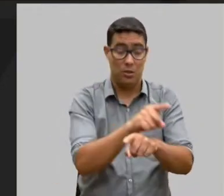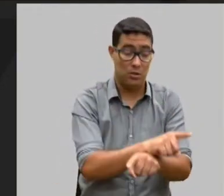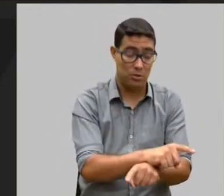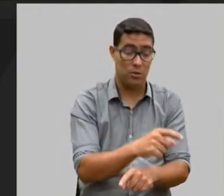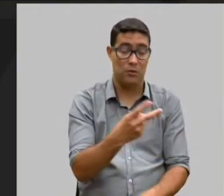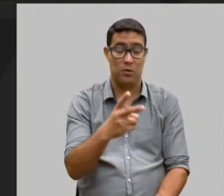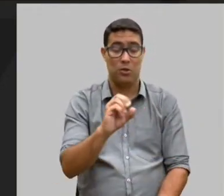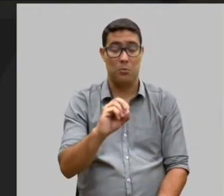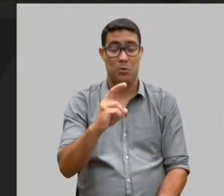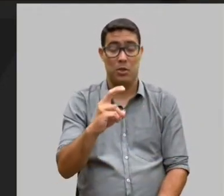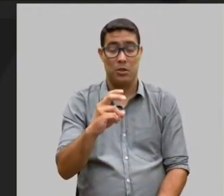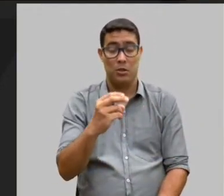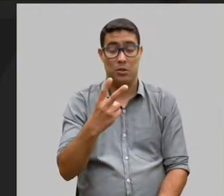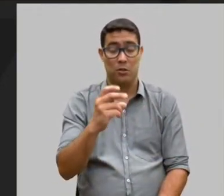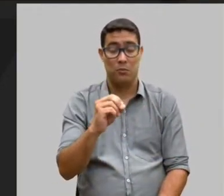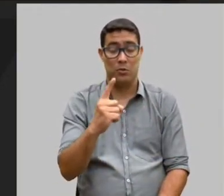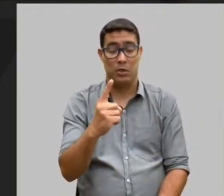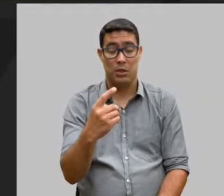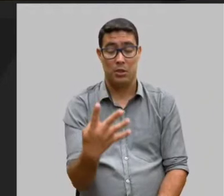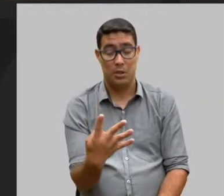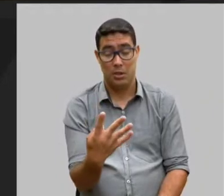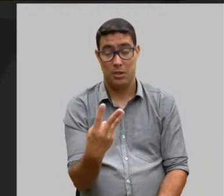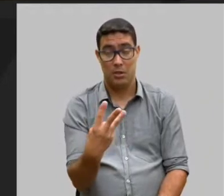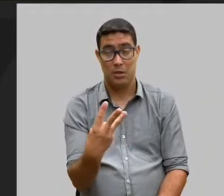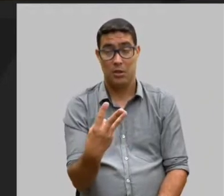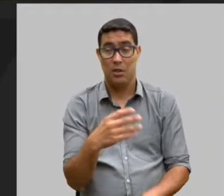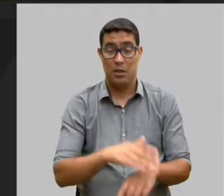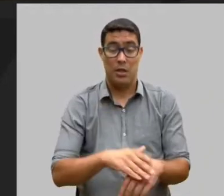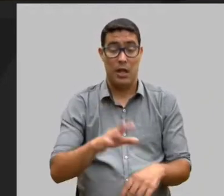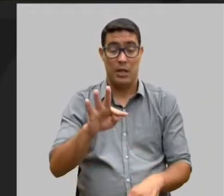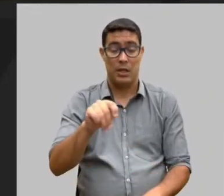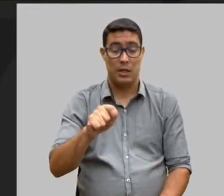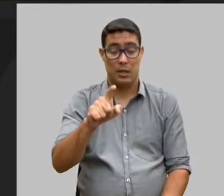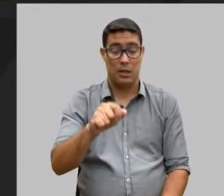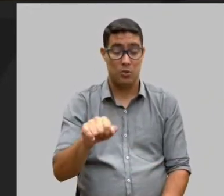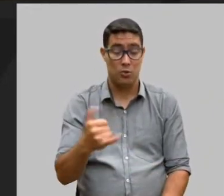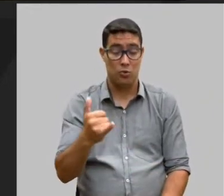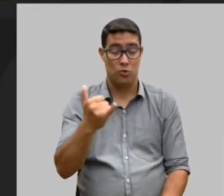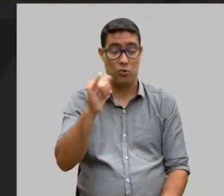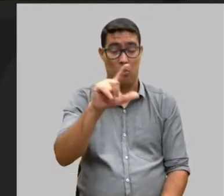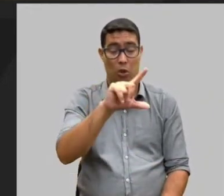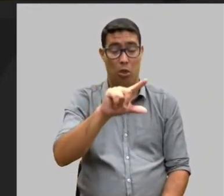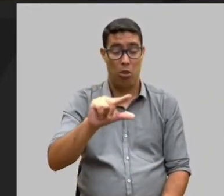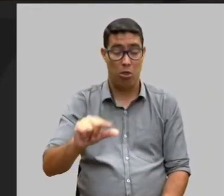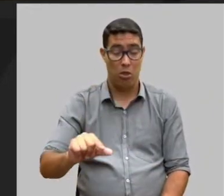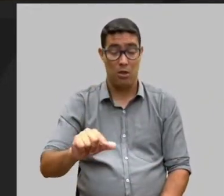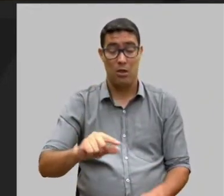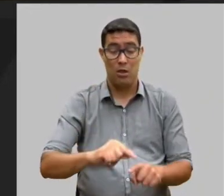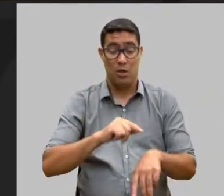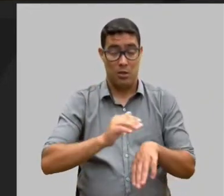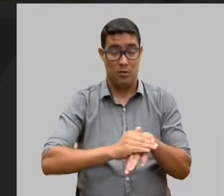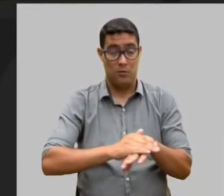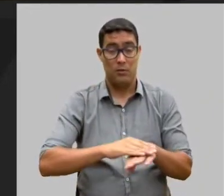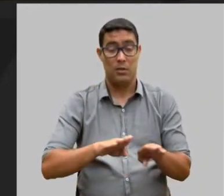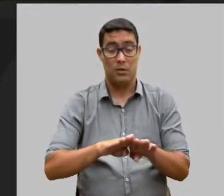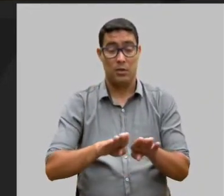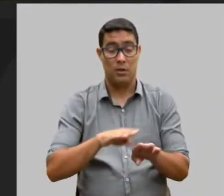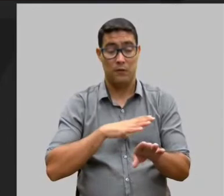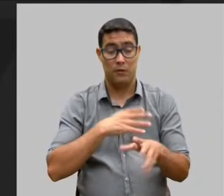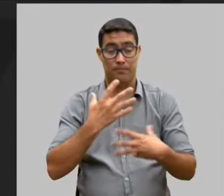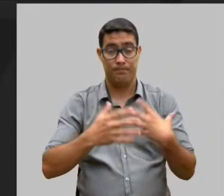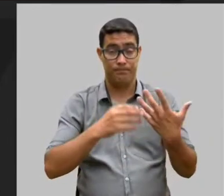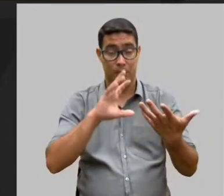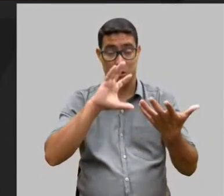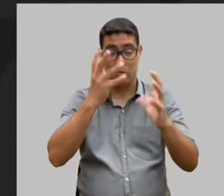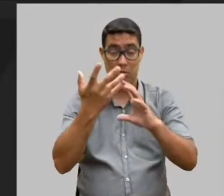2013 e a taxa de juro caiu de 7,5 para 4% acabou gerando uma restituição de um valor significativo aí no governo